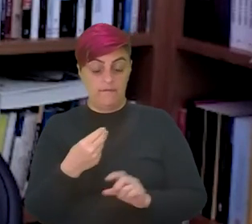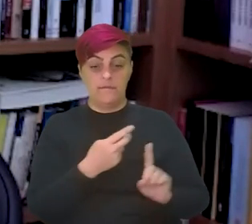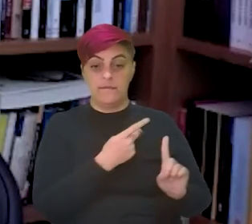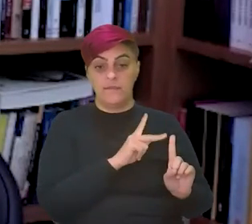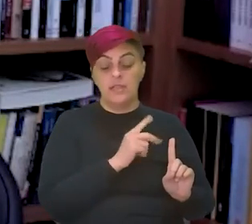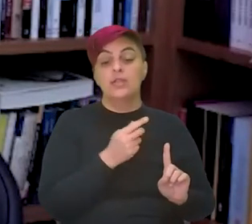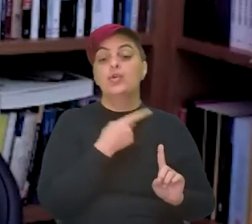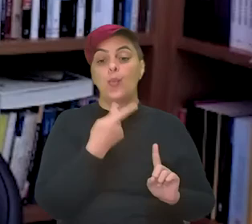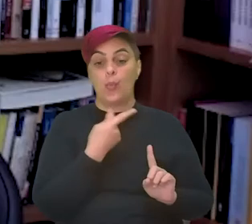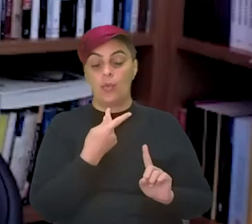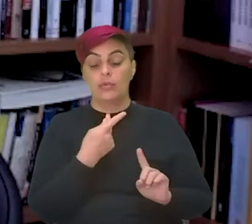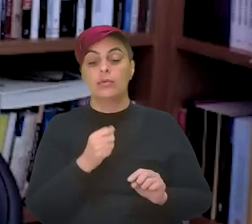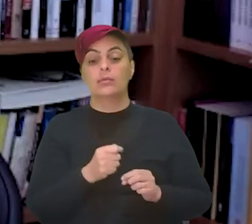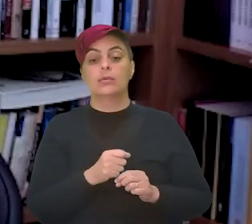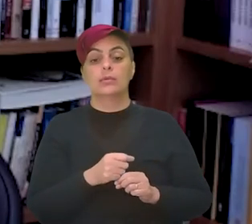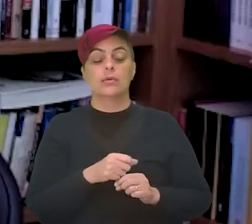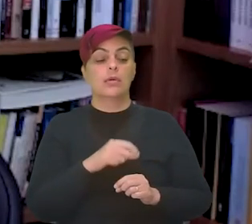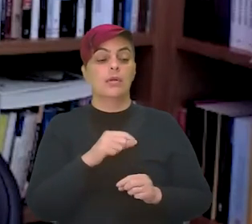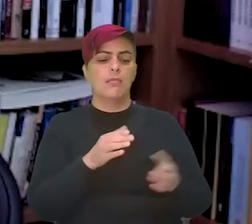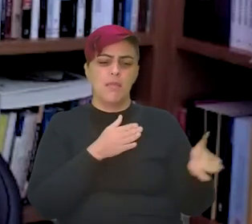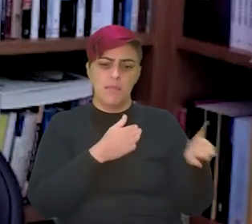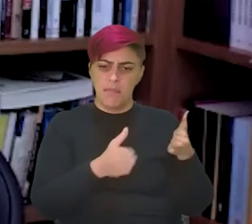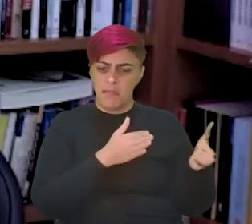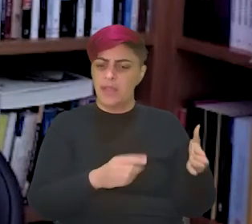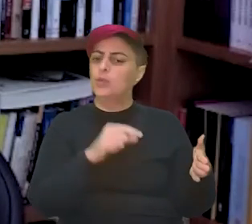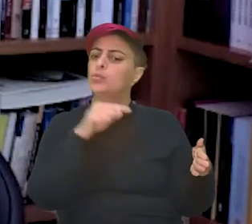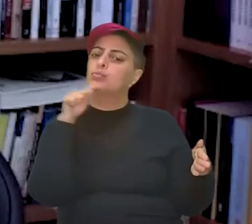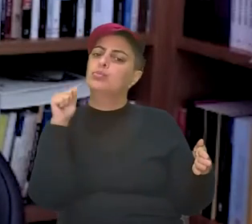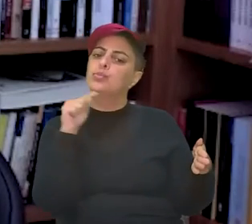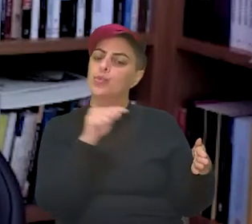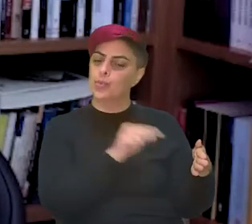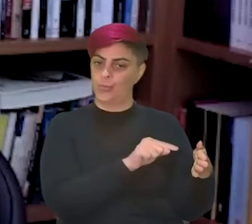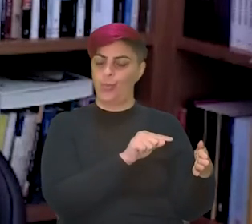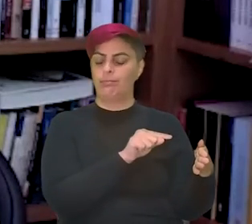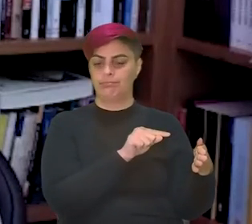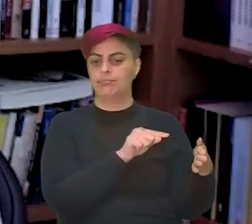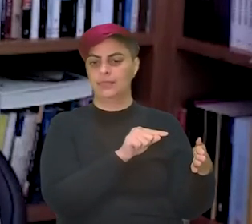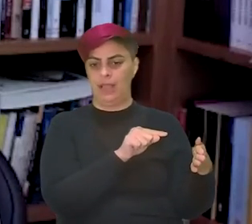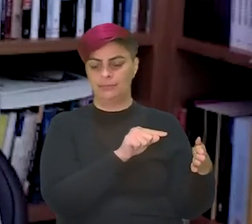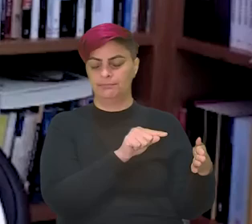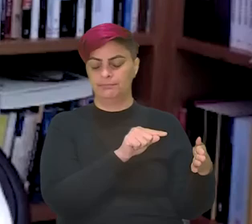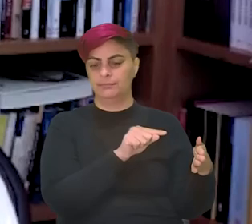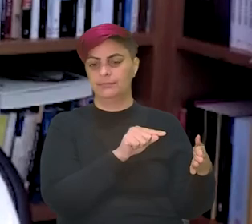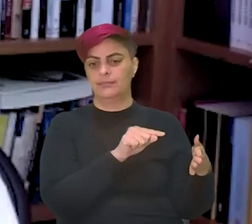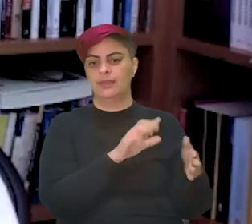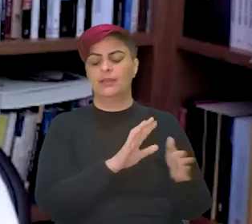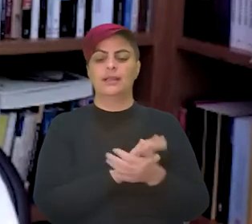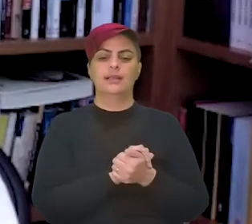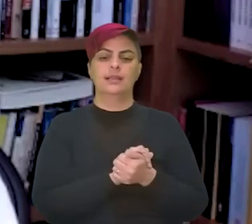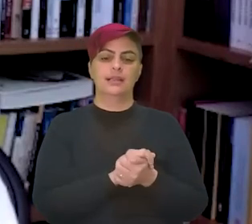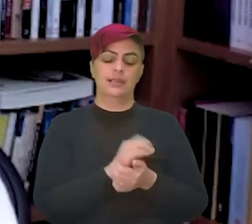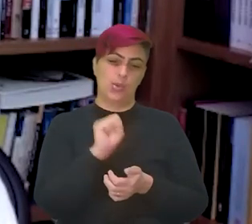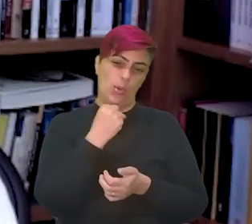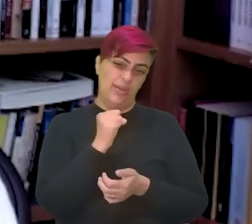própria diz, este era o mundo de, quando ela escreveu, em 95,